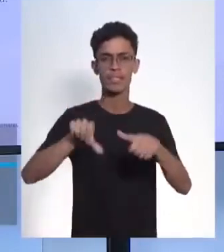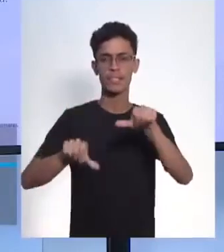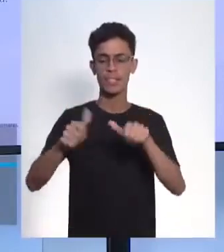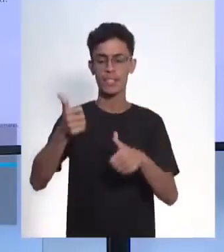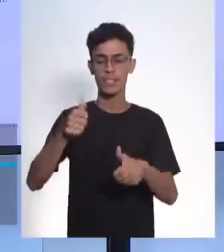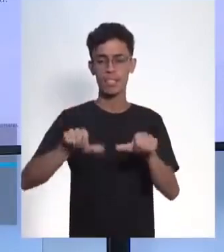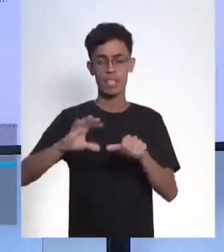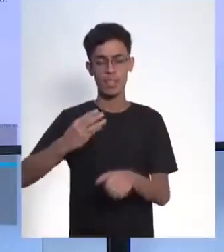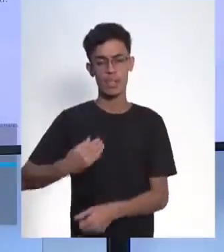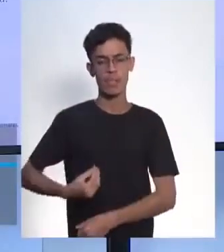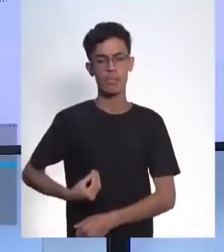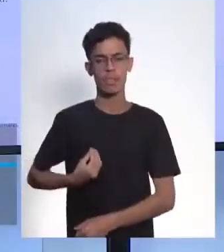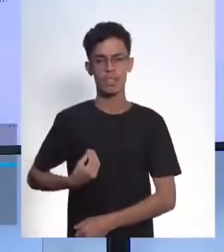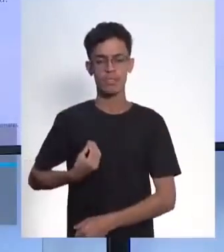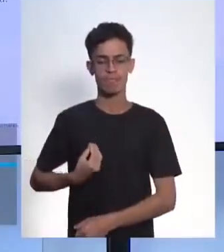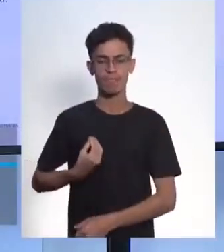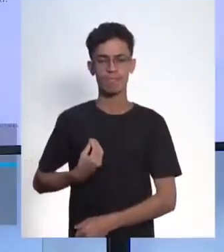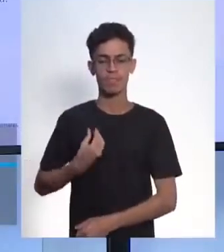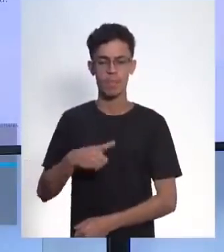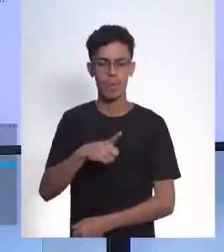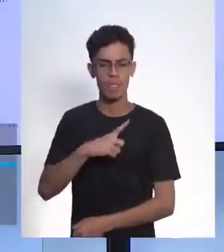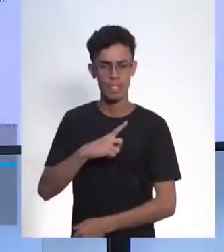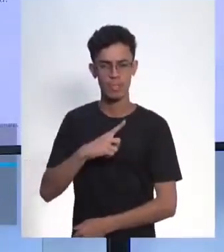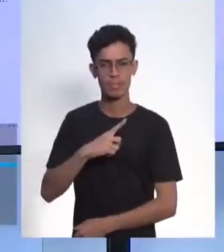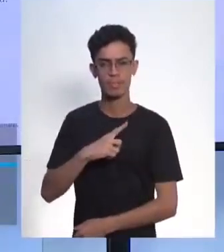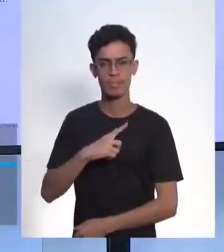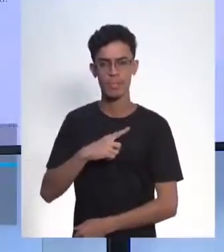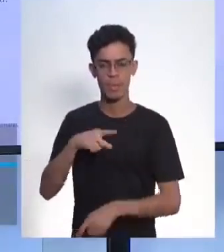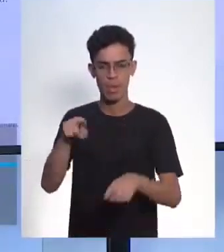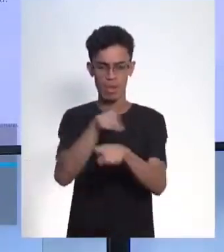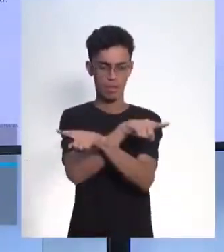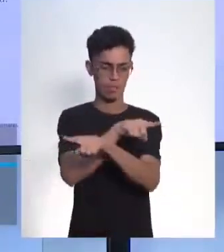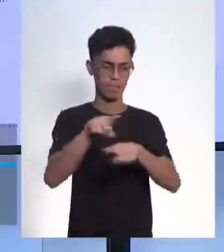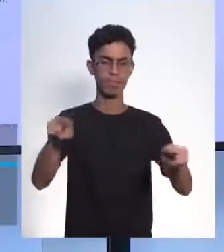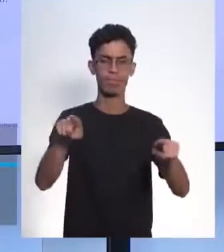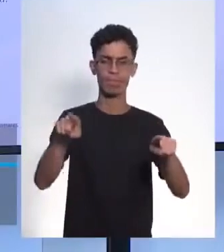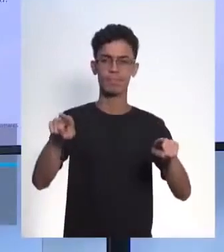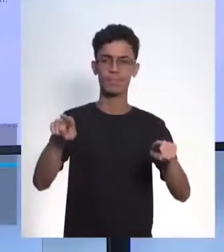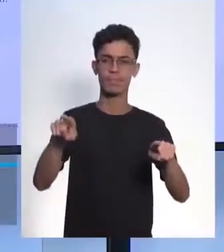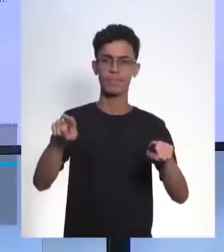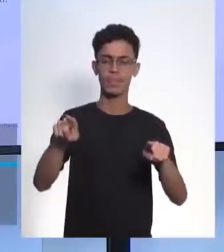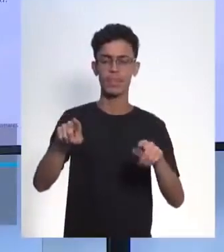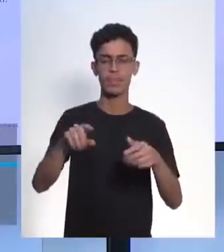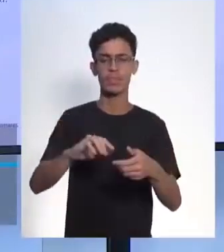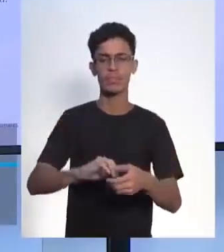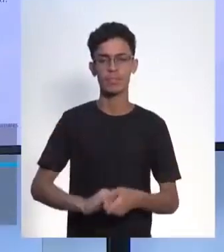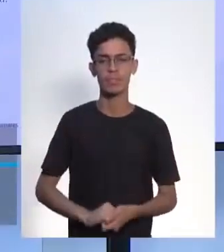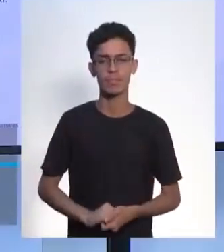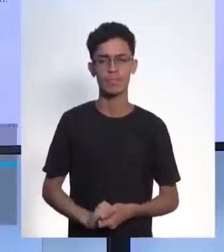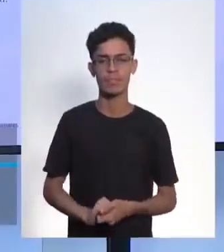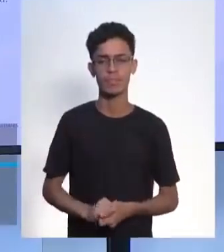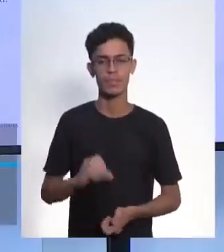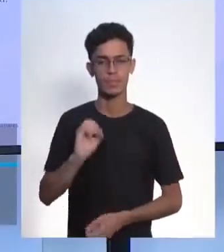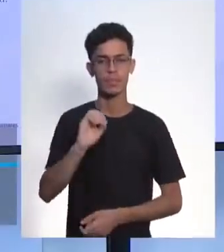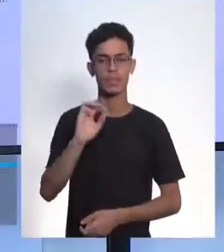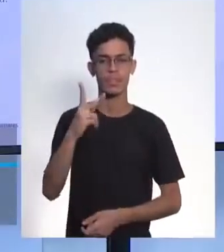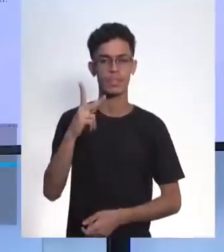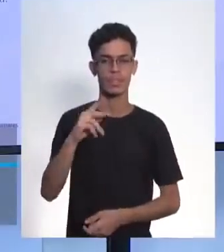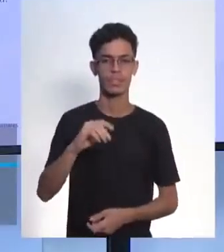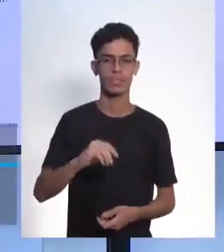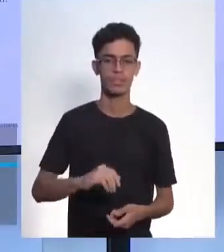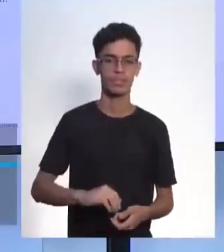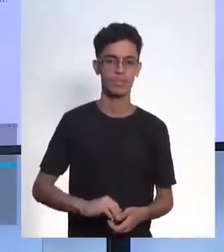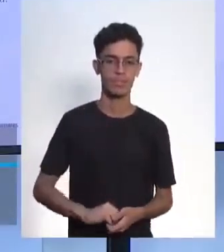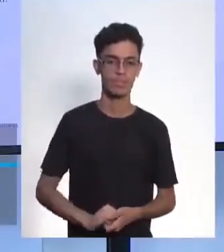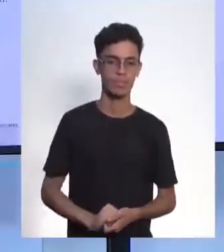vida irá proporcionar a todos vocês, como proporciona a todos nós, ok? Vamos então